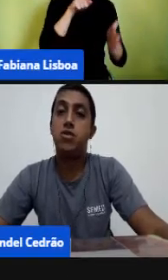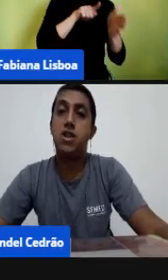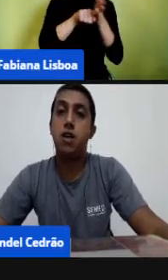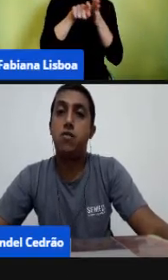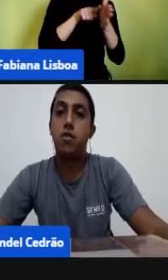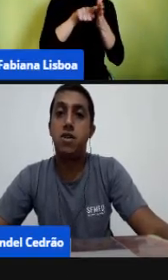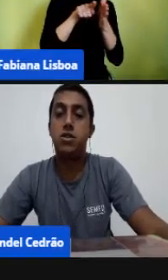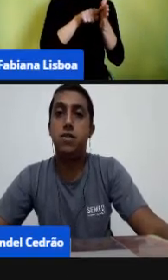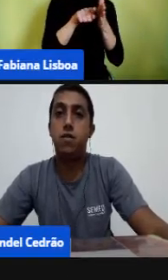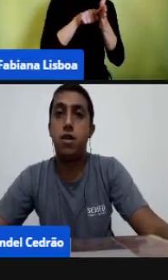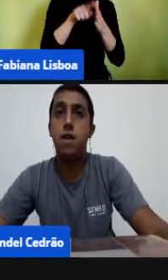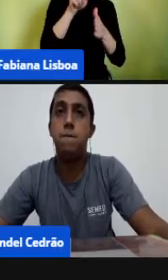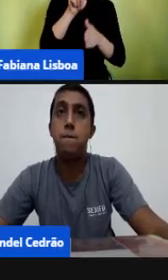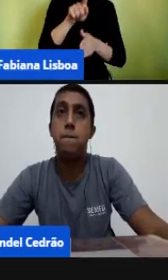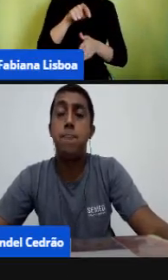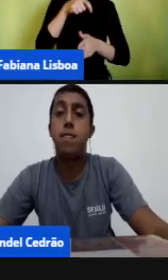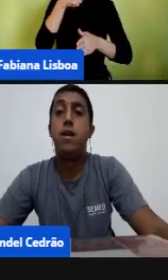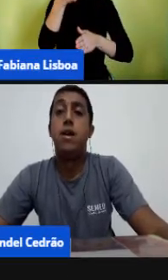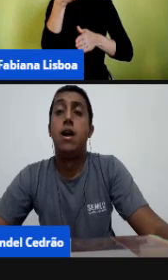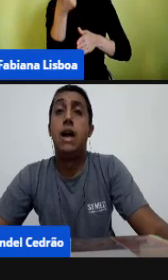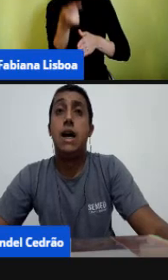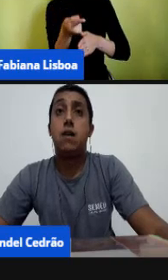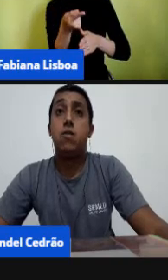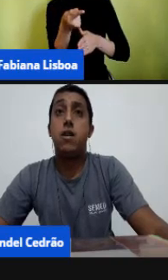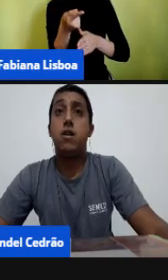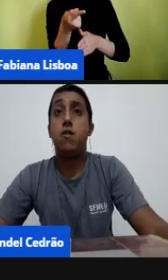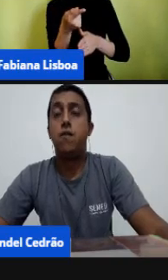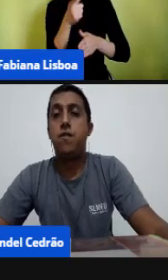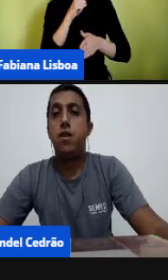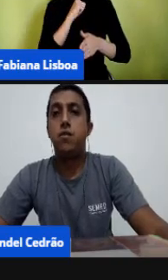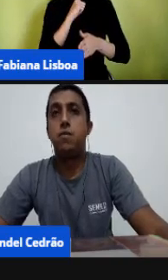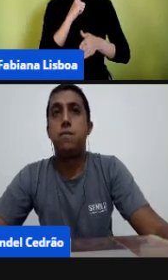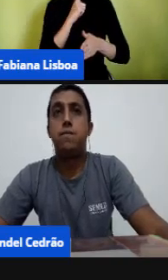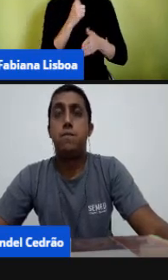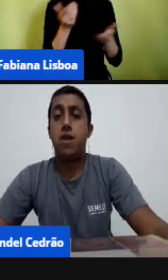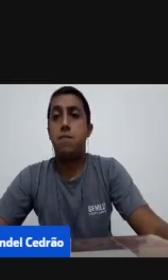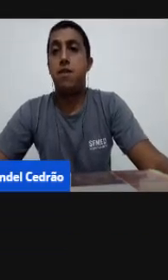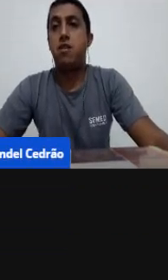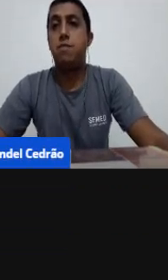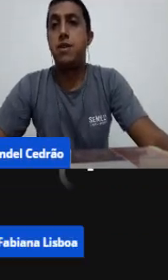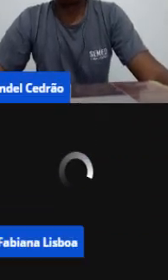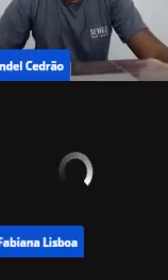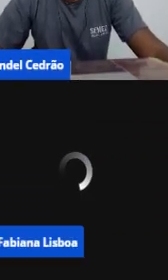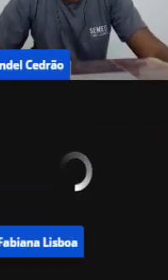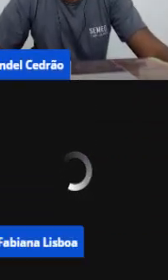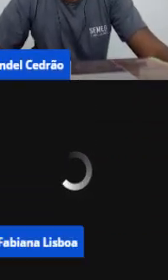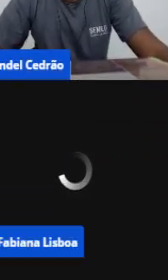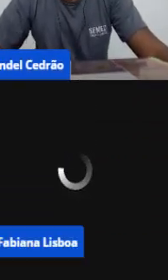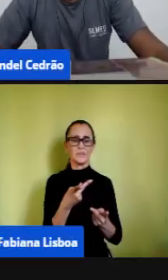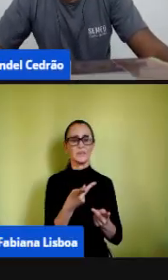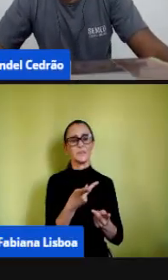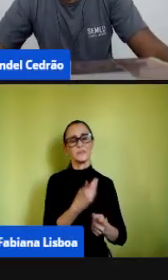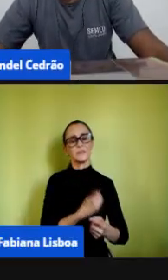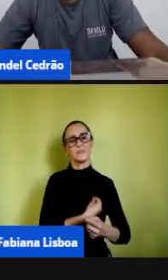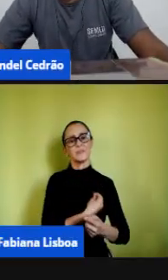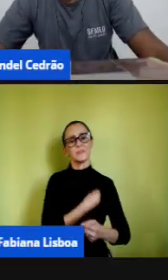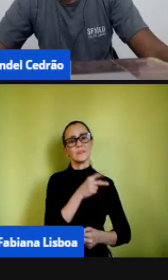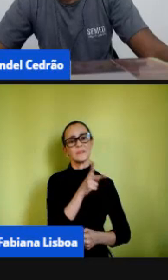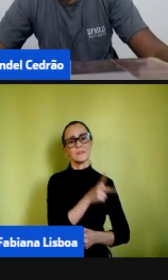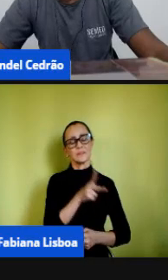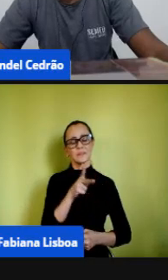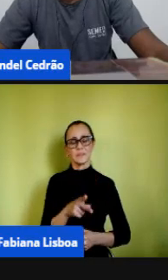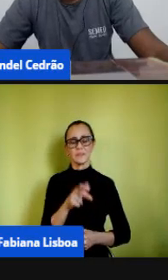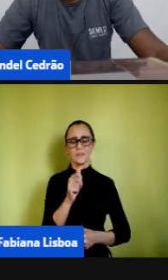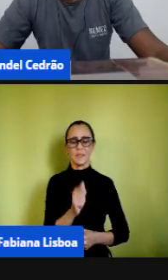final do diálogo formativo, ok? Agora, convido para participar da nossa live a professora Aparecida